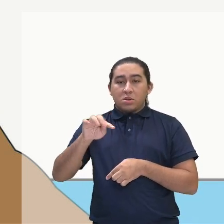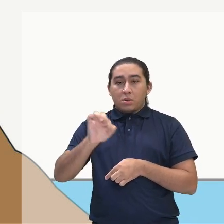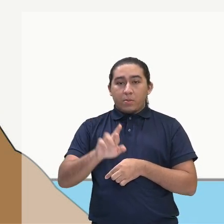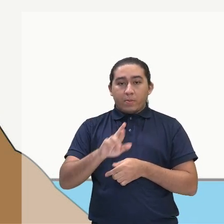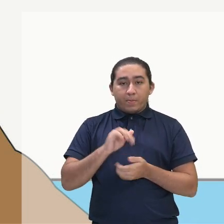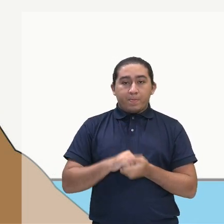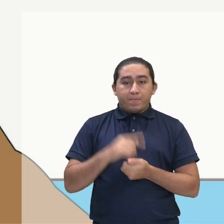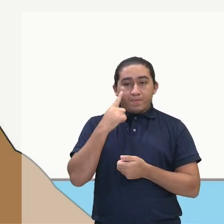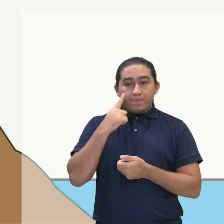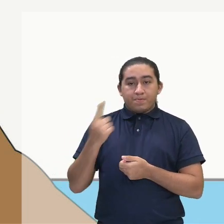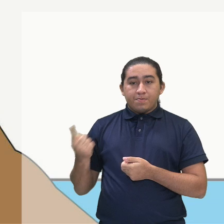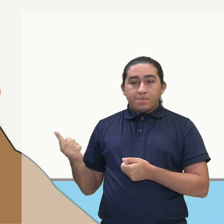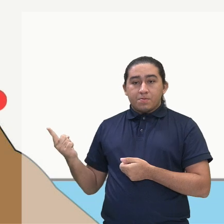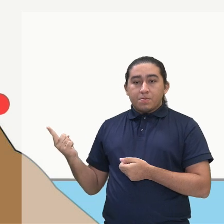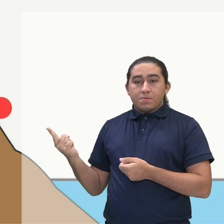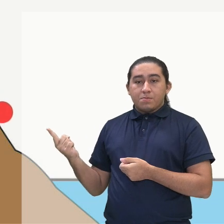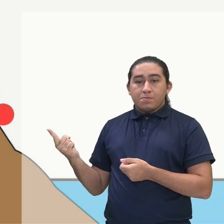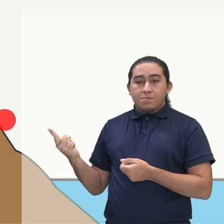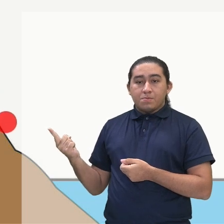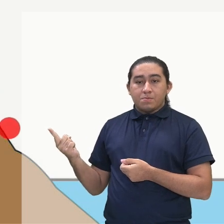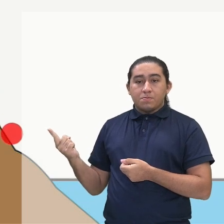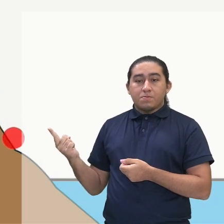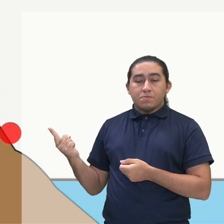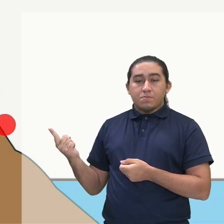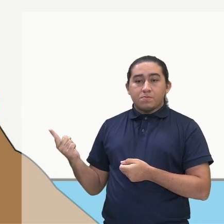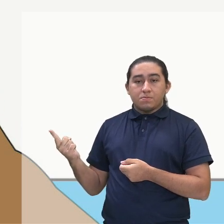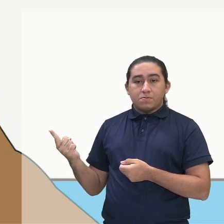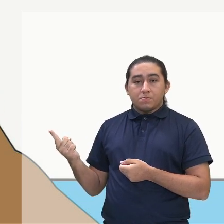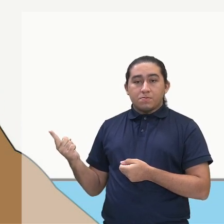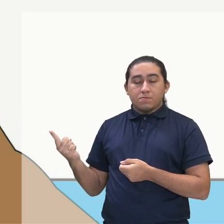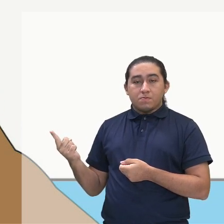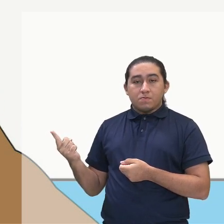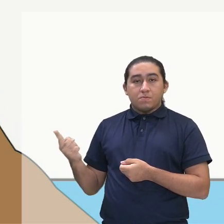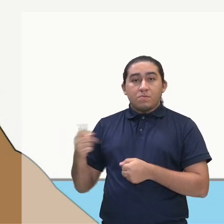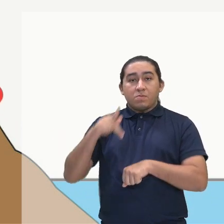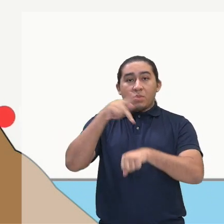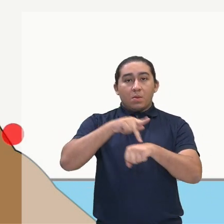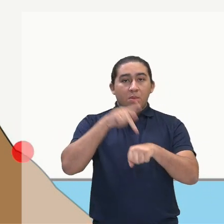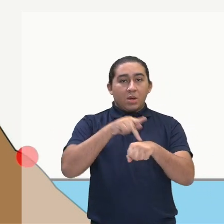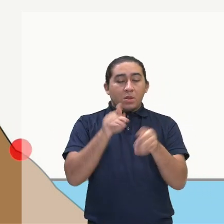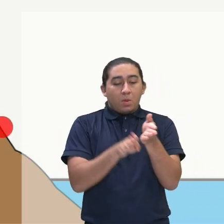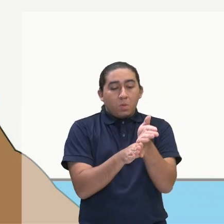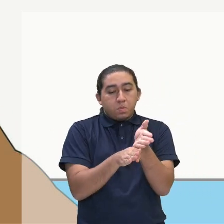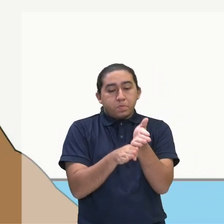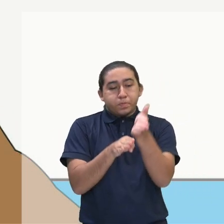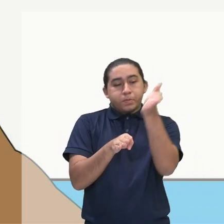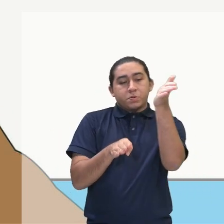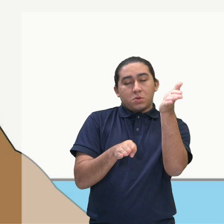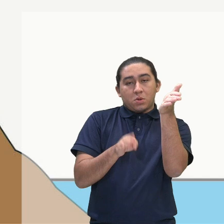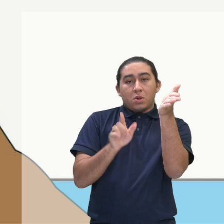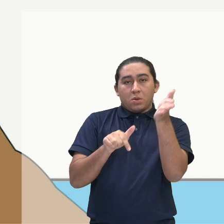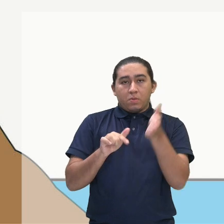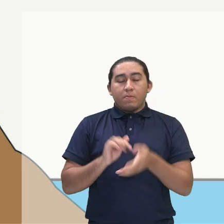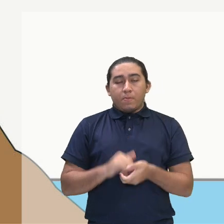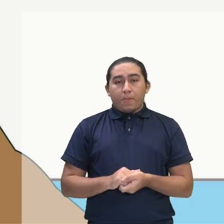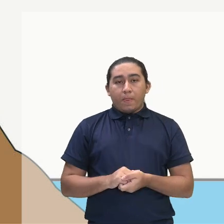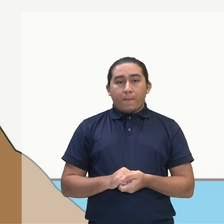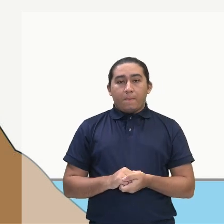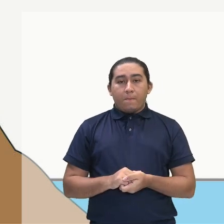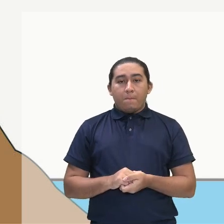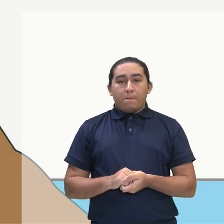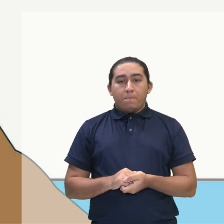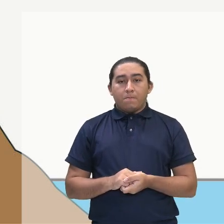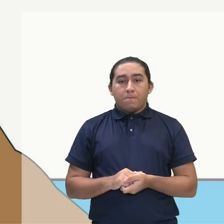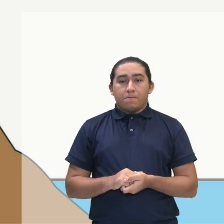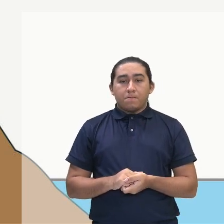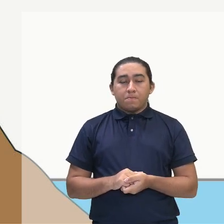essa região de rochas cristalinas que formam o limite leste da bacia. Além